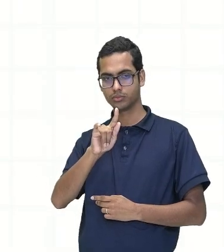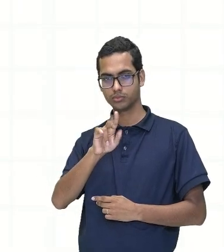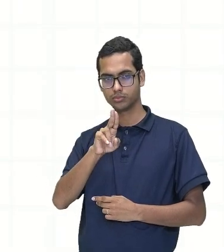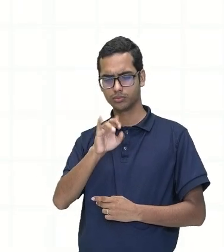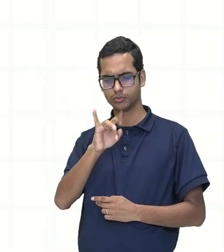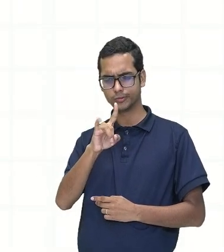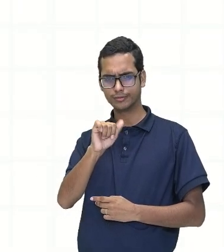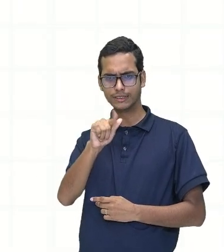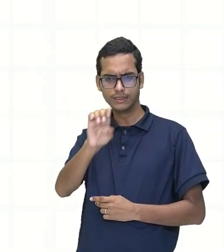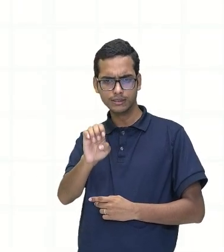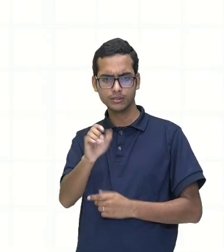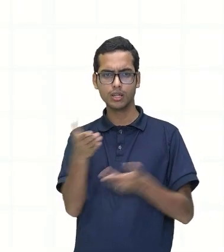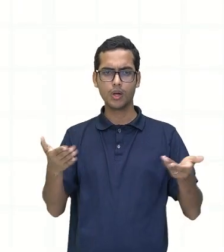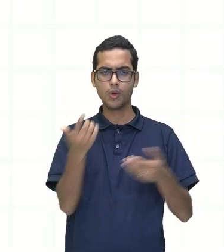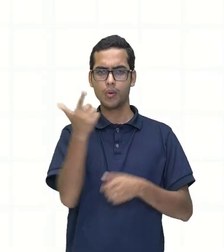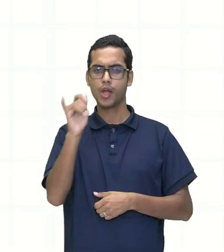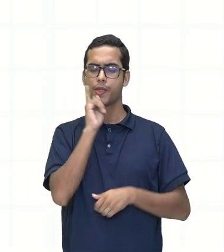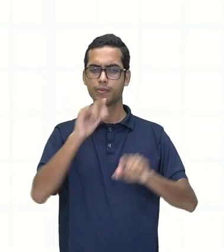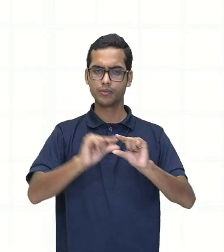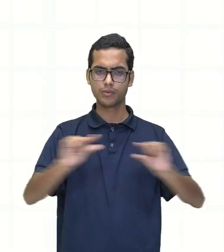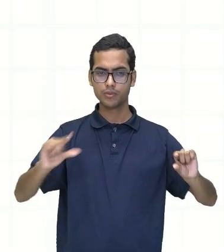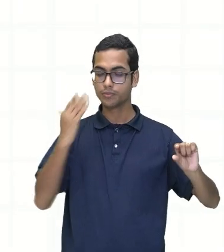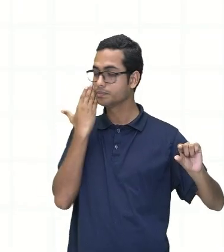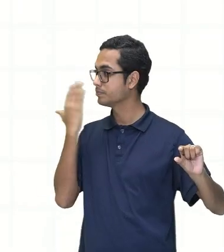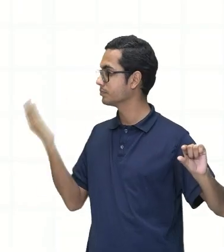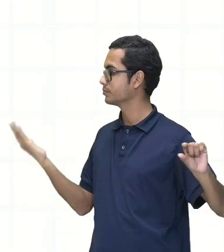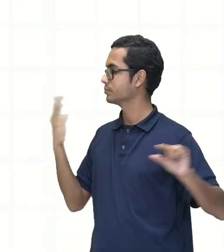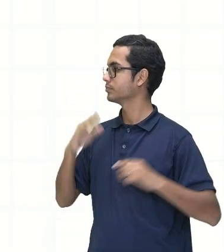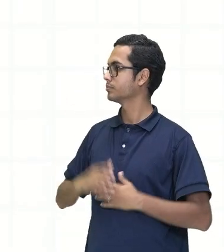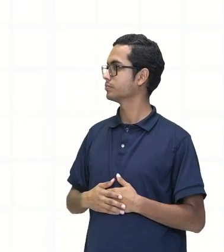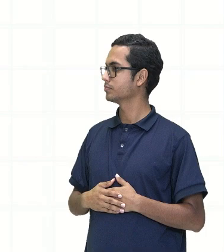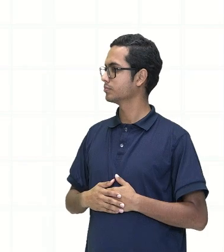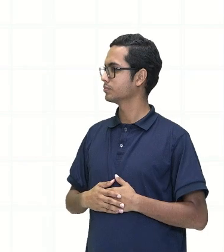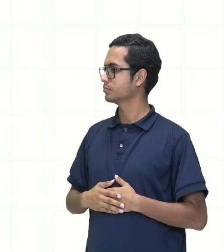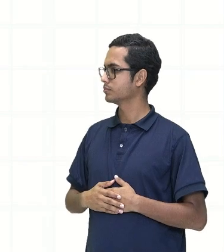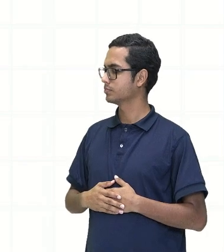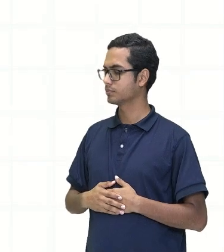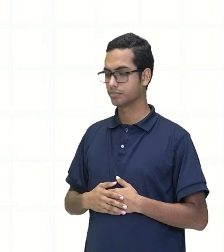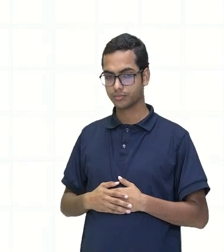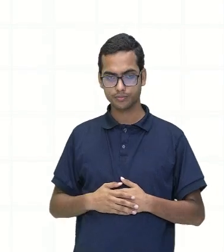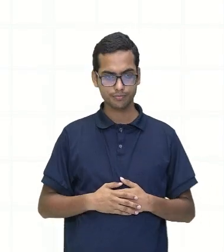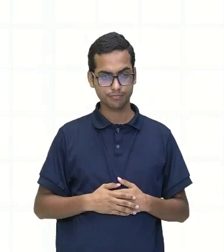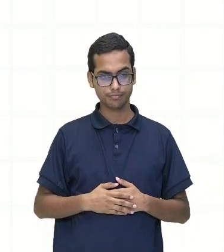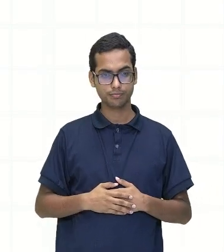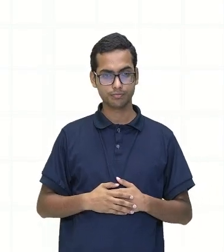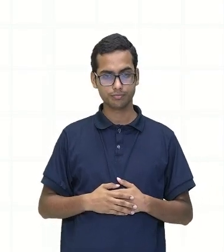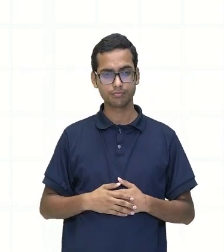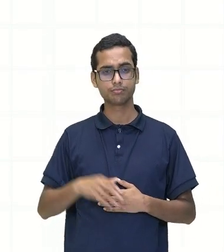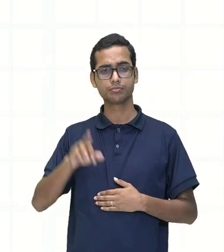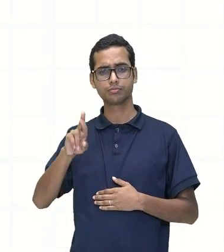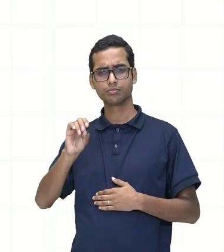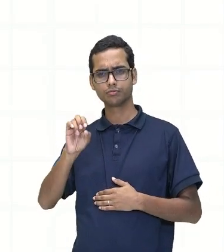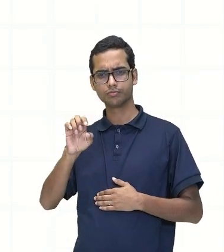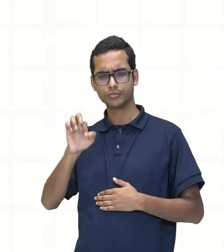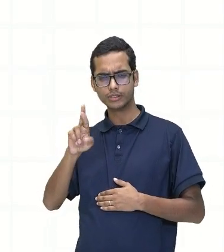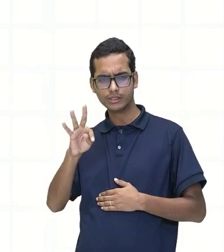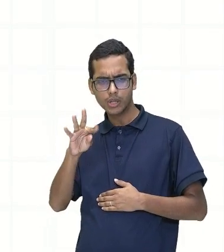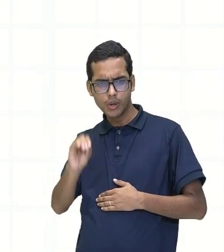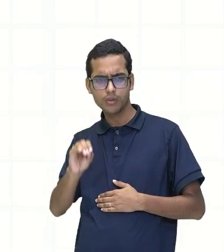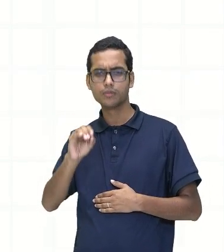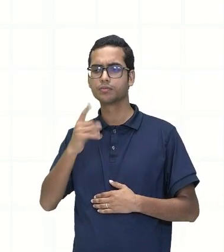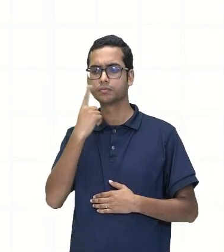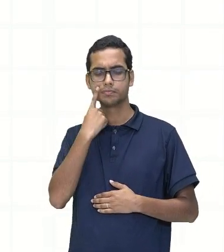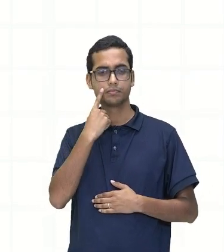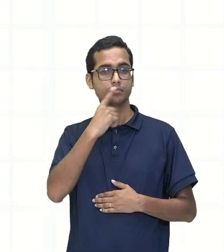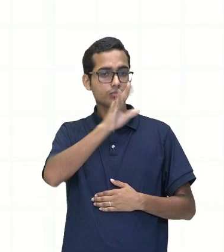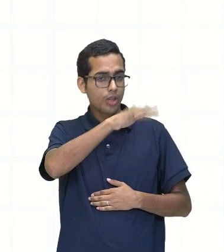atenção. Roberto estava com Maria falando de sua mãe. Ó, vem cá, fulano, vem cá, João. Roberto, vem